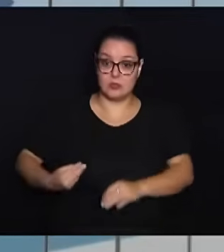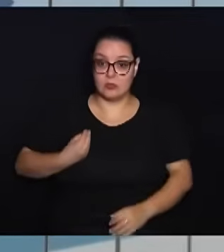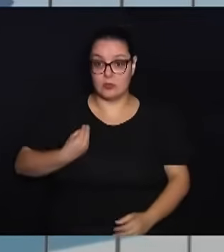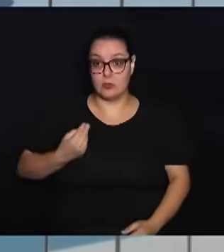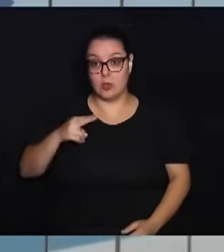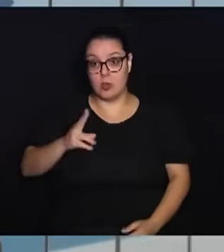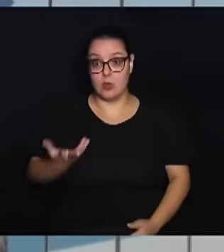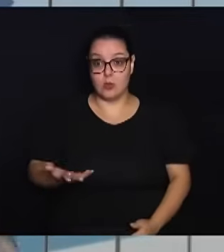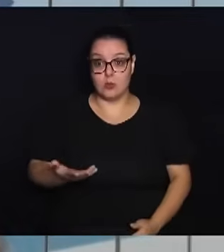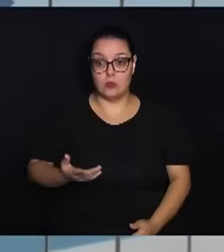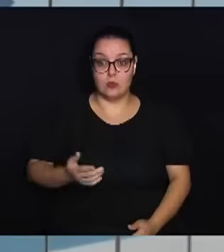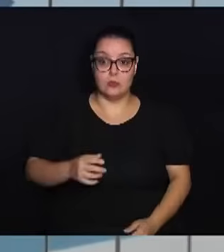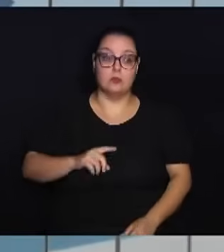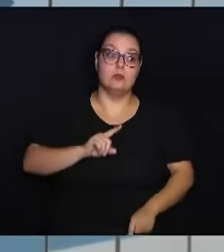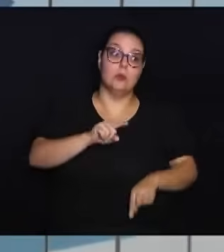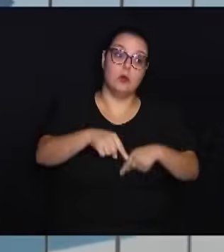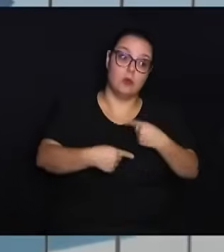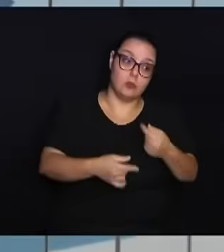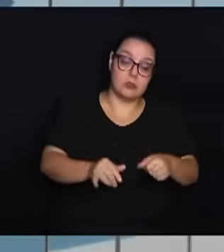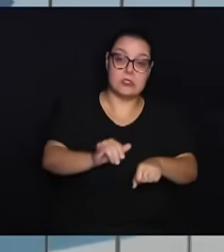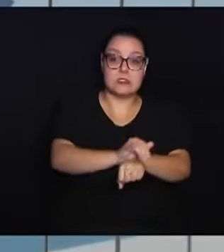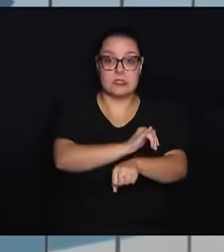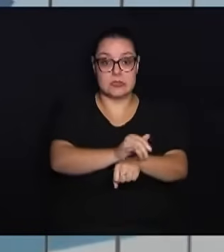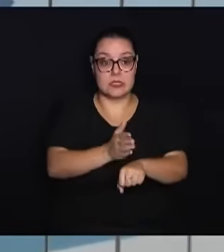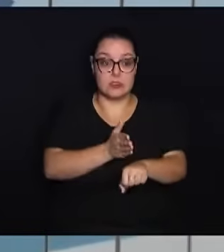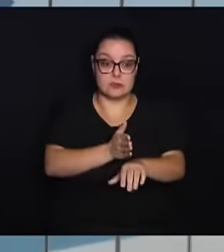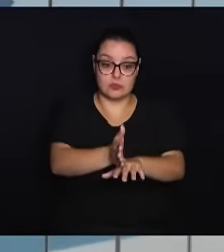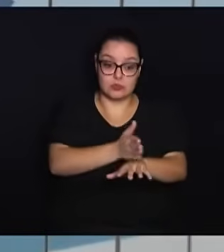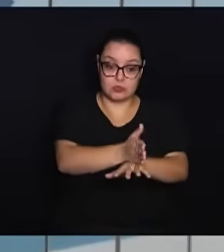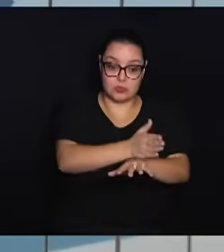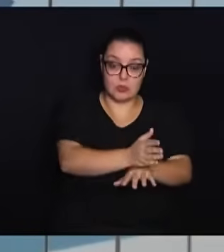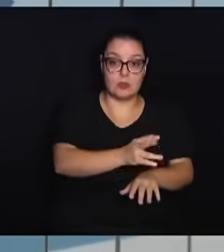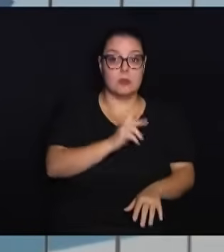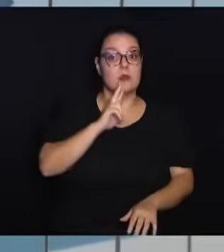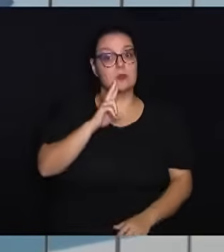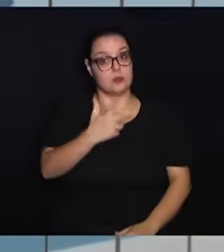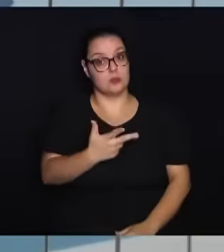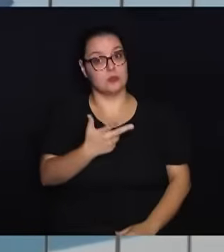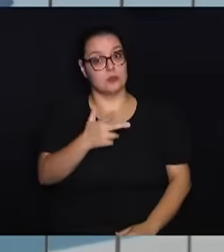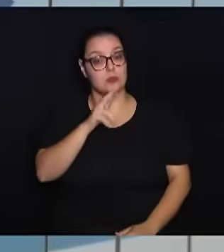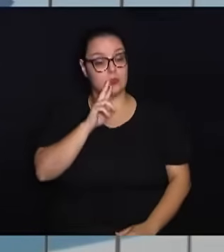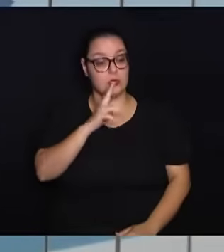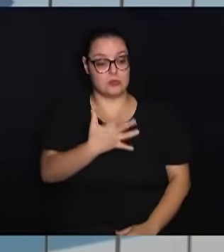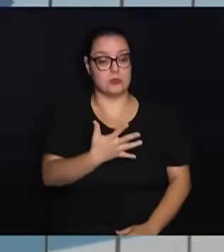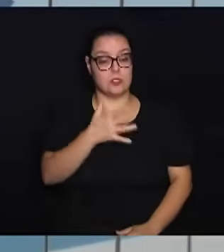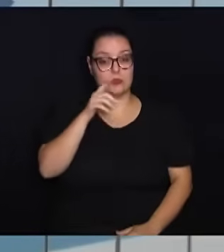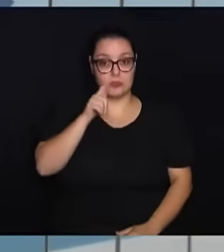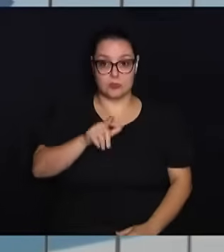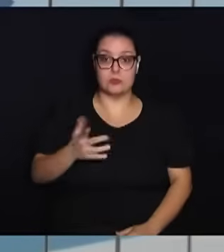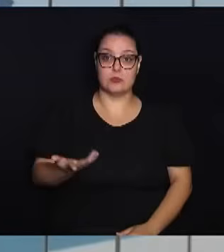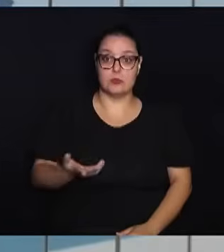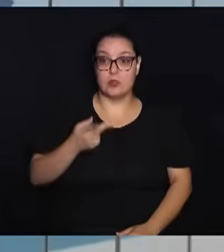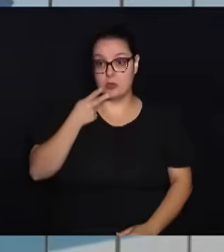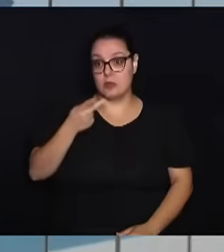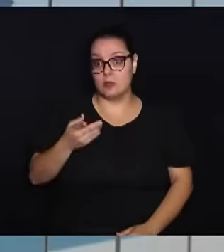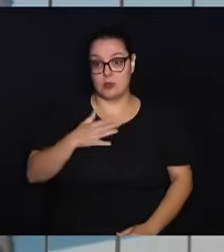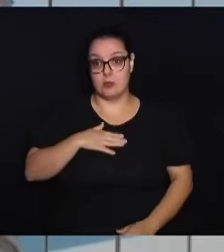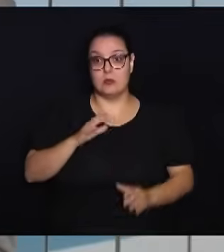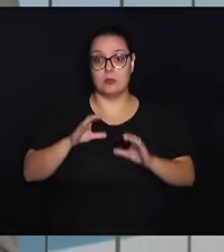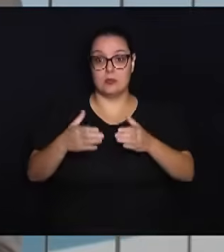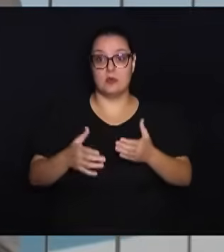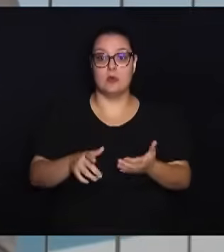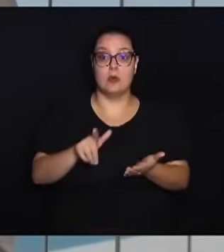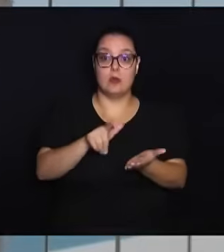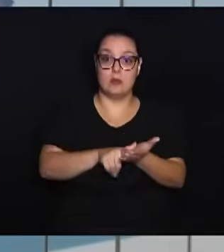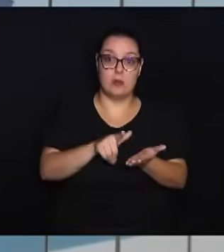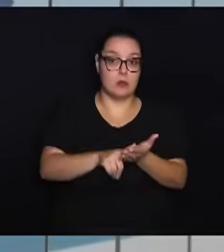ou buscar outras alternativas para chegar naquele resultado, né? O que eu sempre falo com a minha equipe, papel